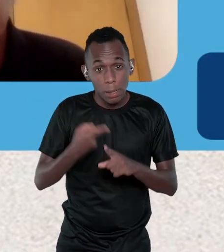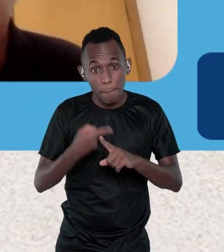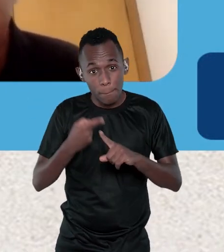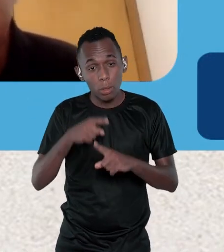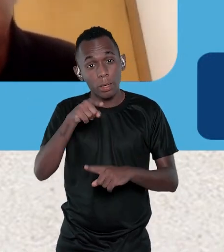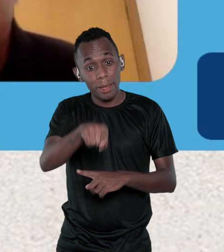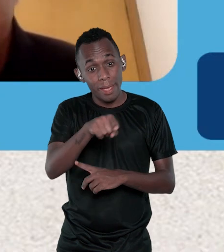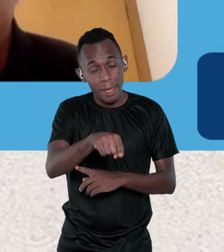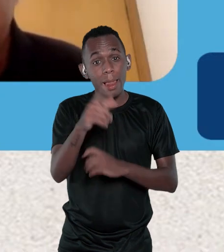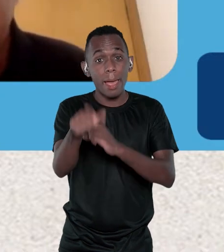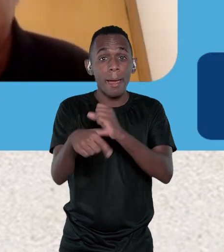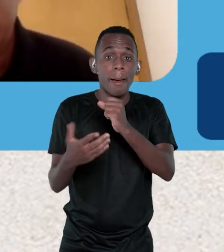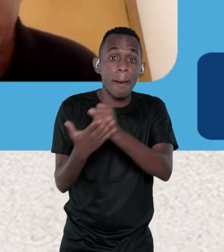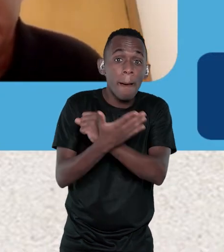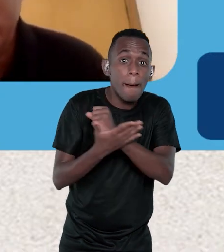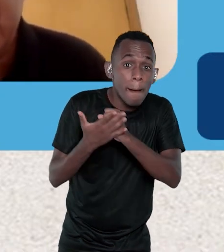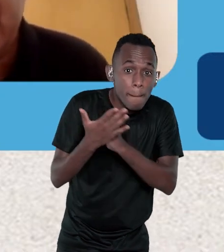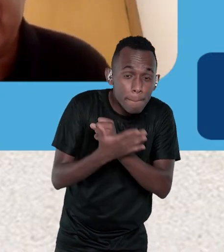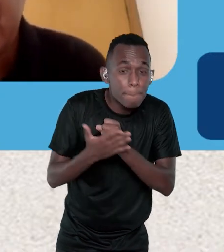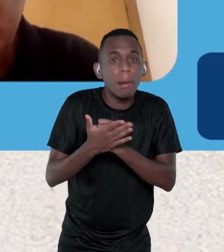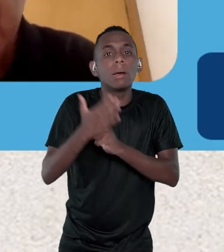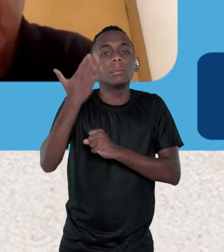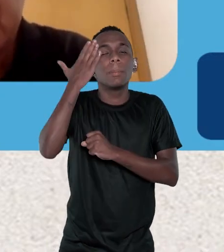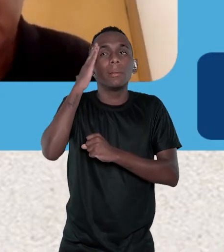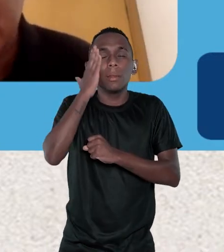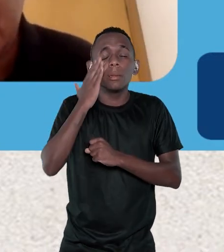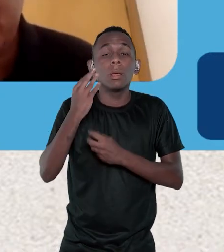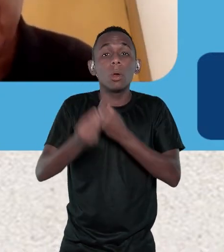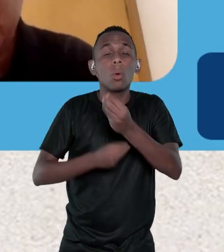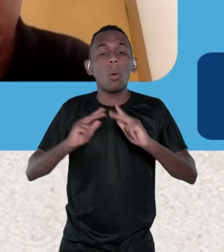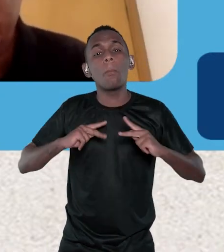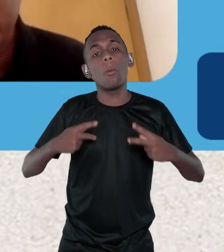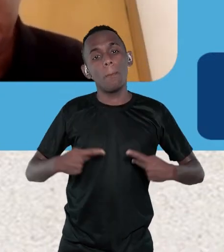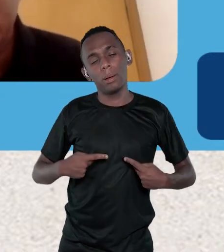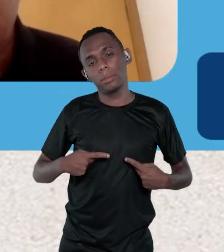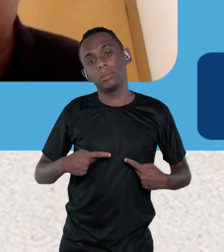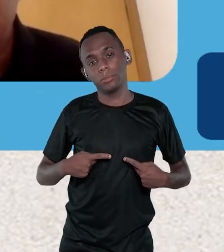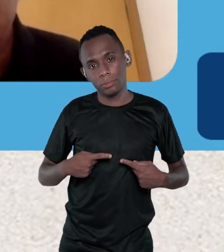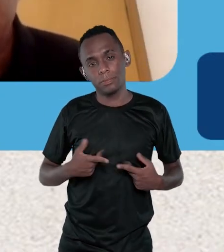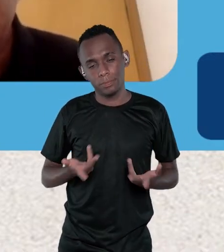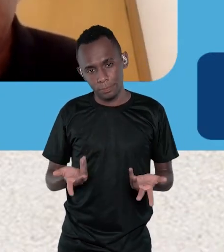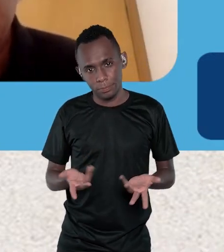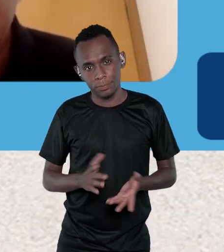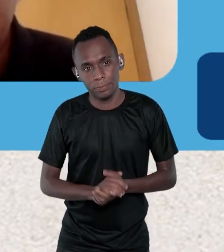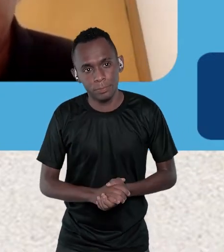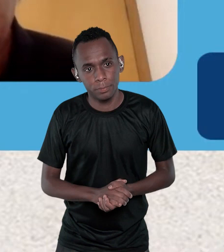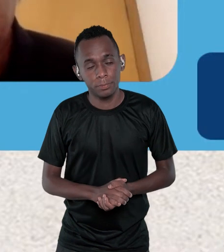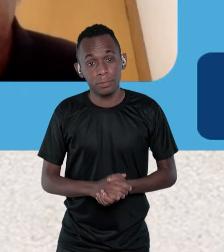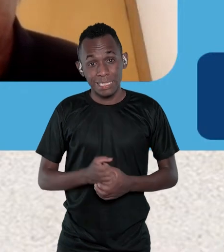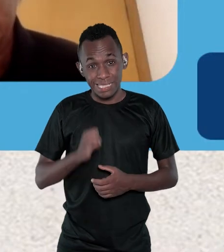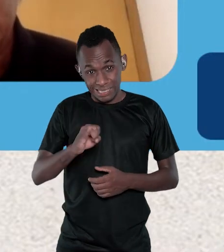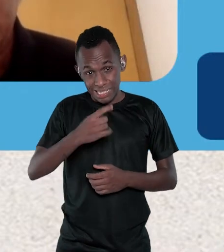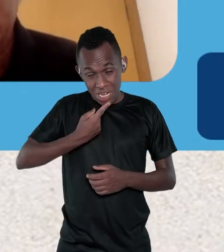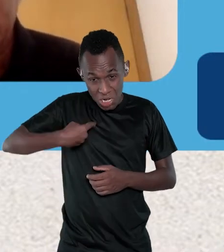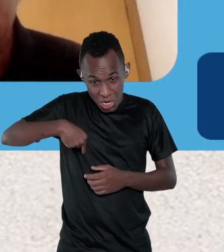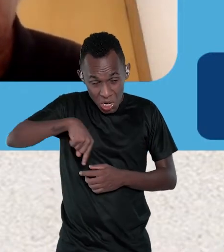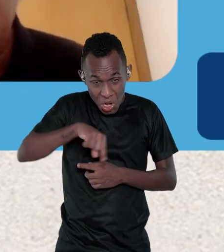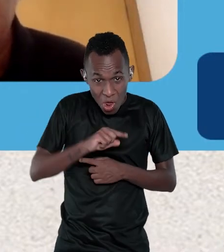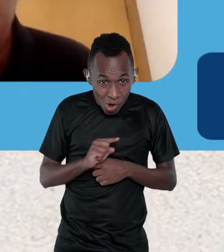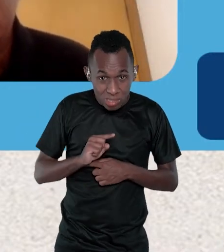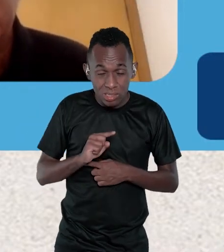uma importância extrema, porque ela é a vanguarda da compreensão humana, desse